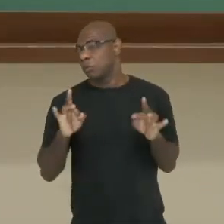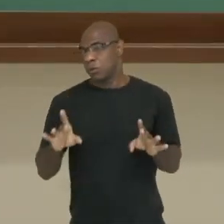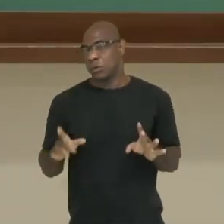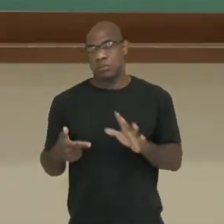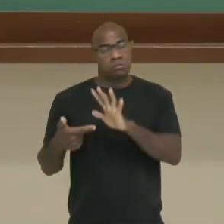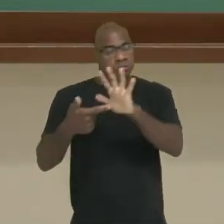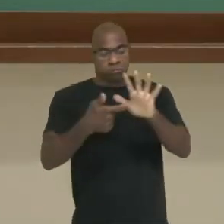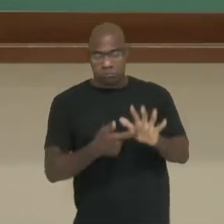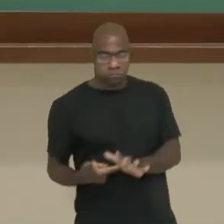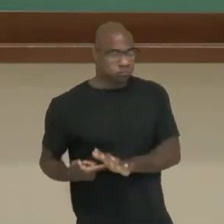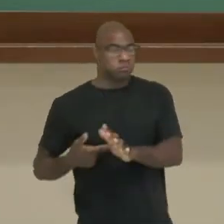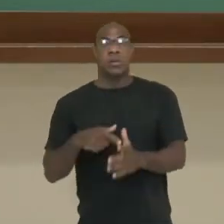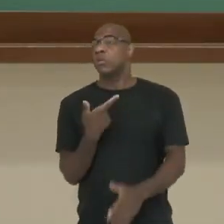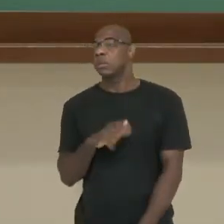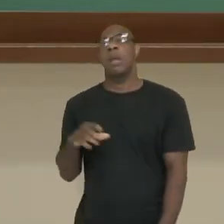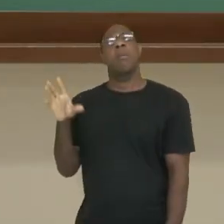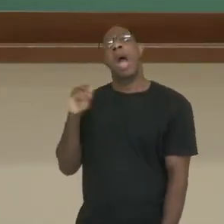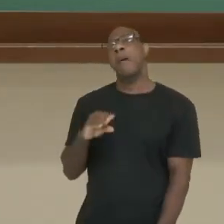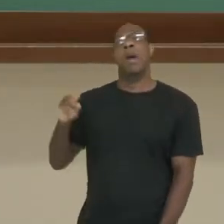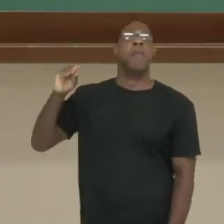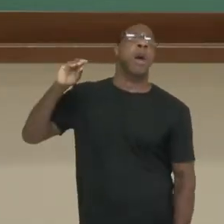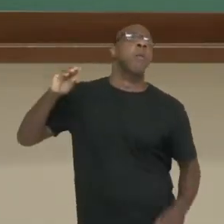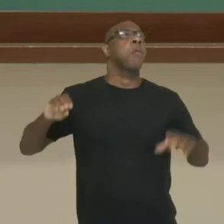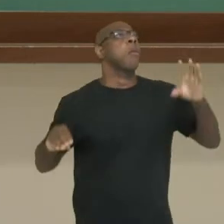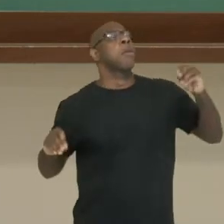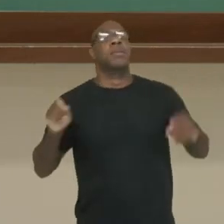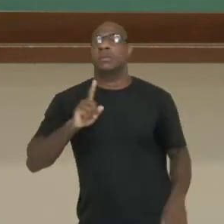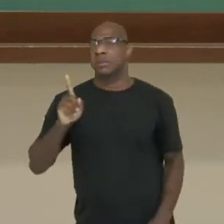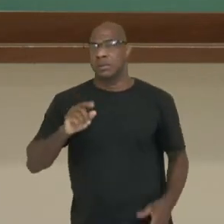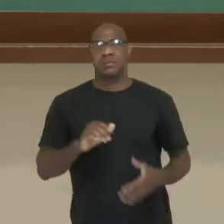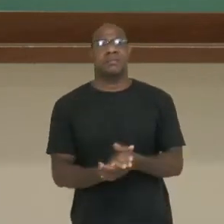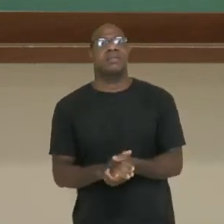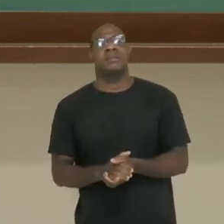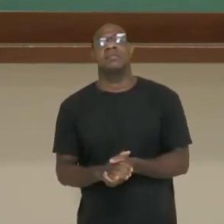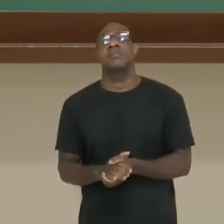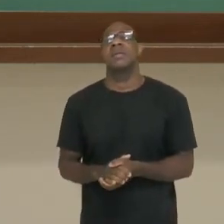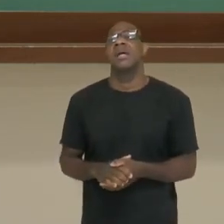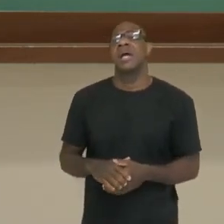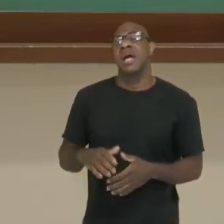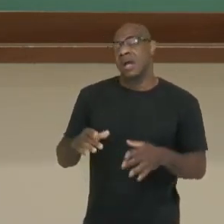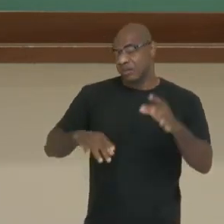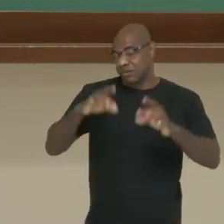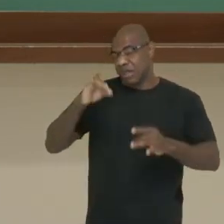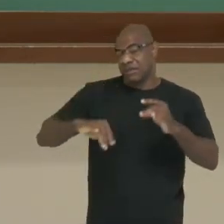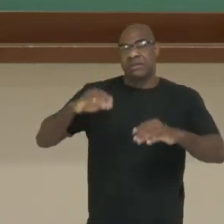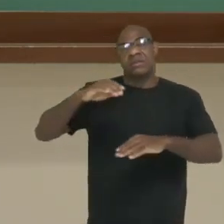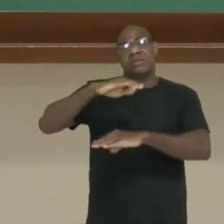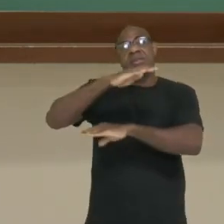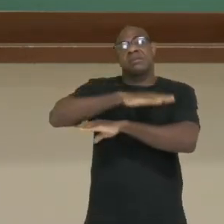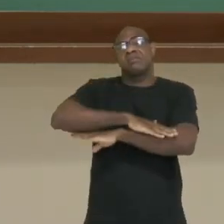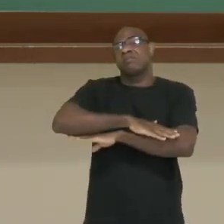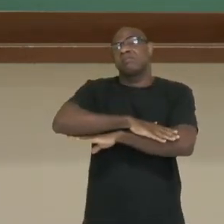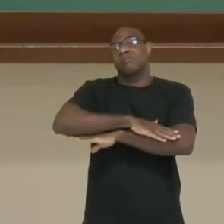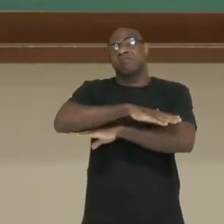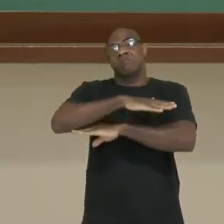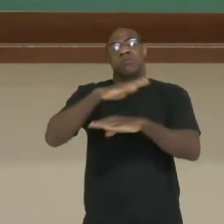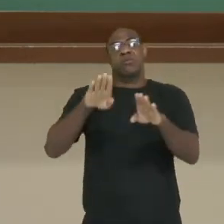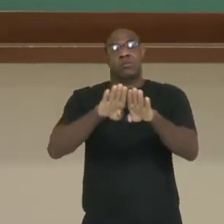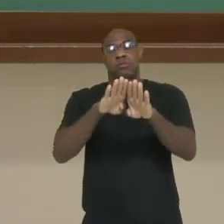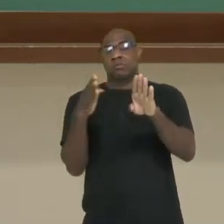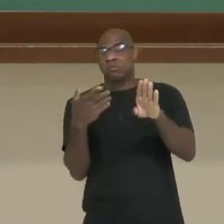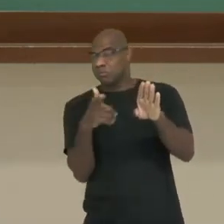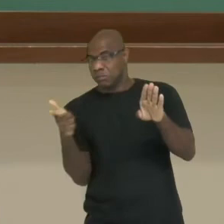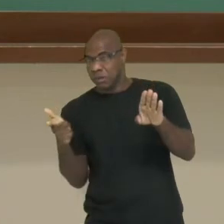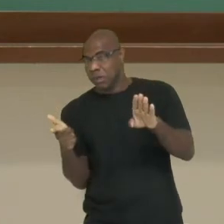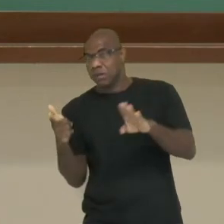todos podem participar, né? Que não tem portas, não tem janela, né? A gente pode ir e participar à